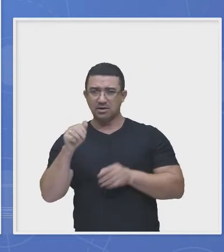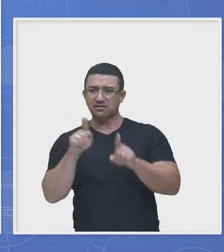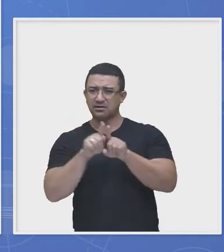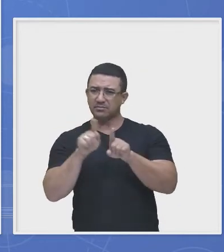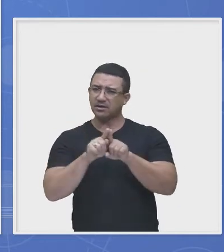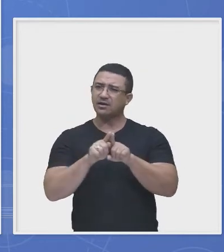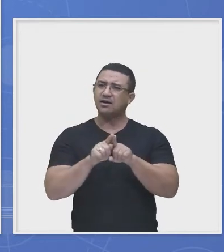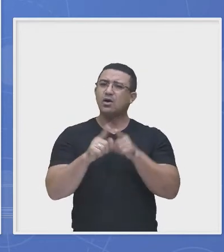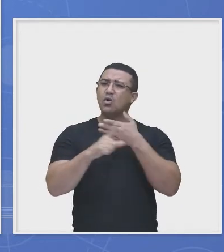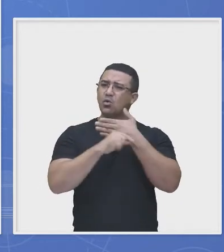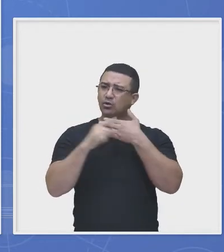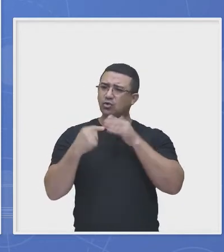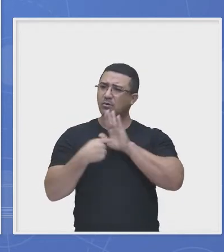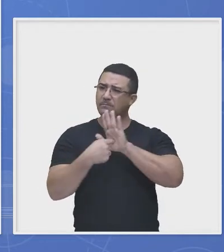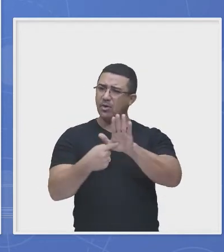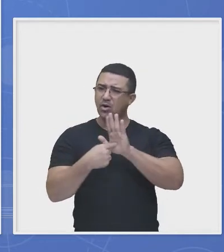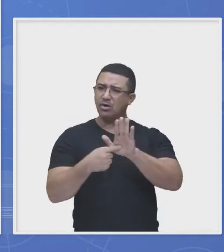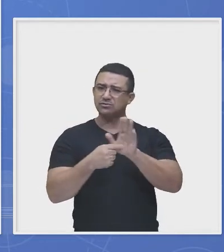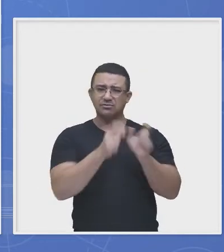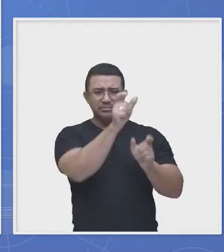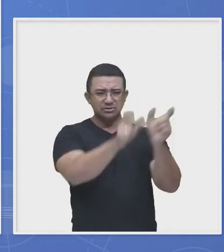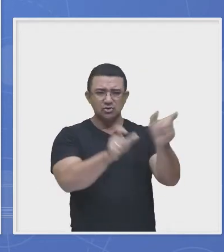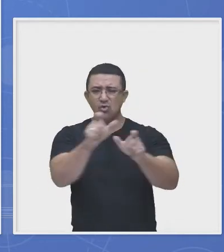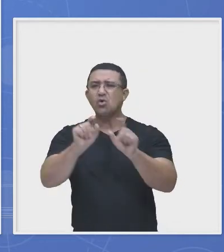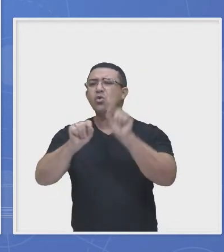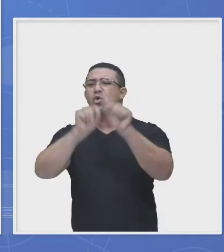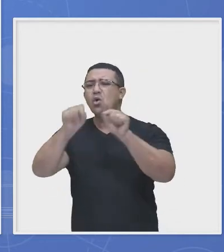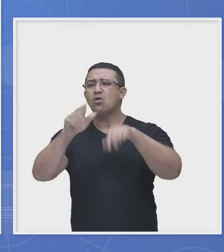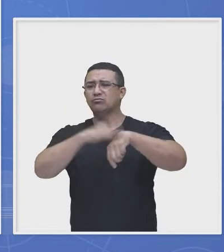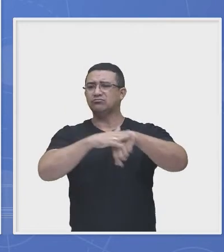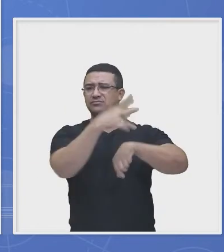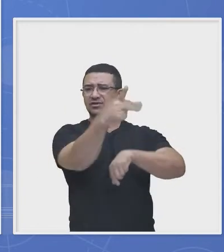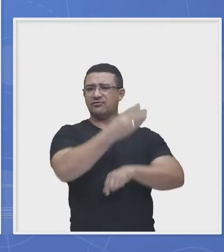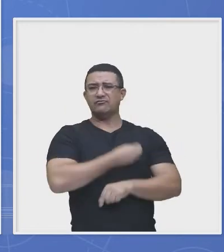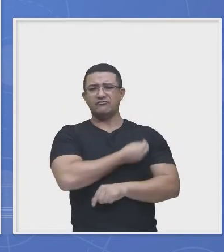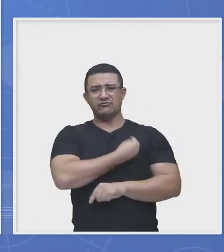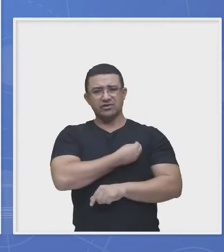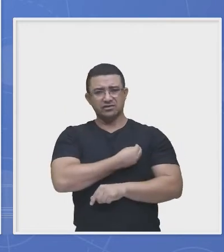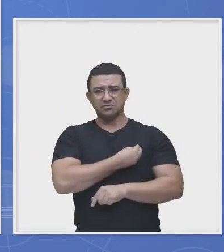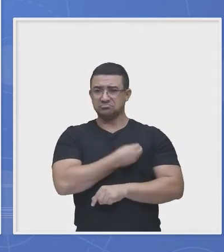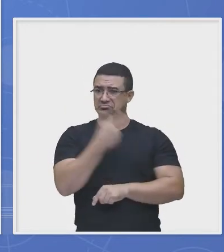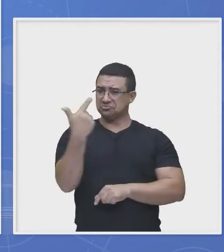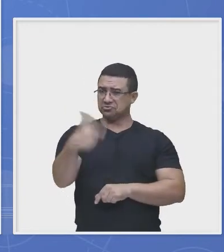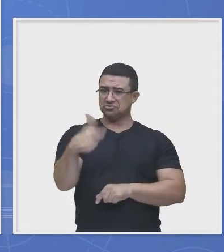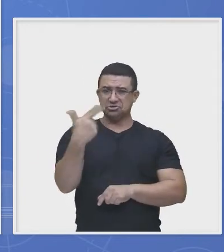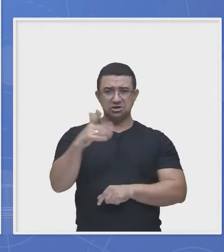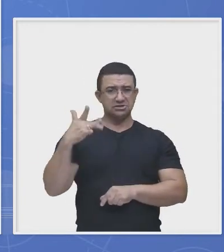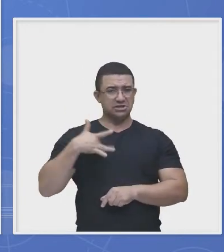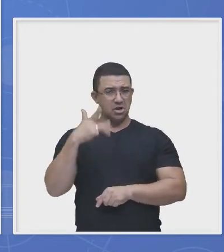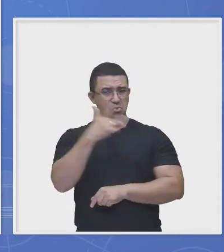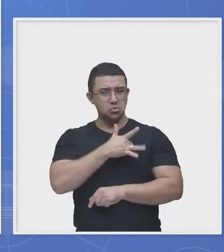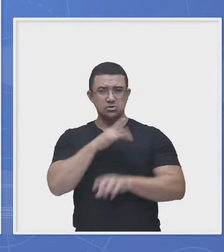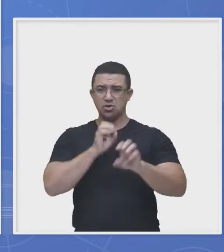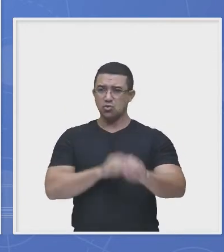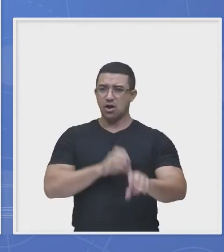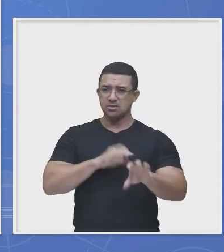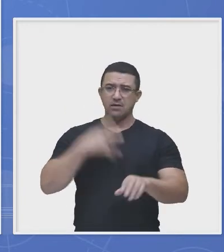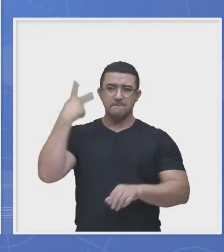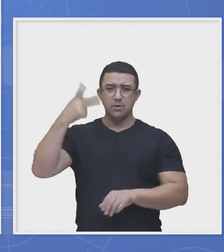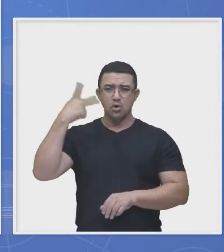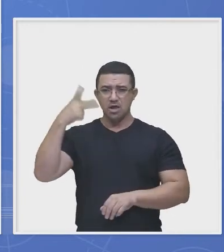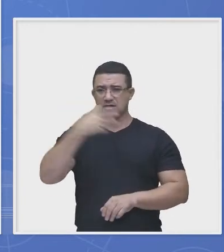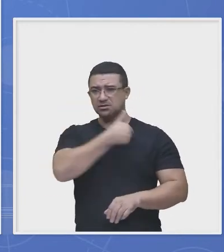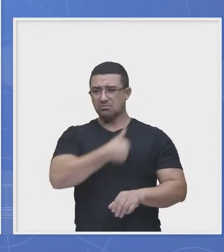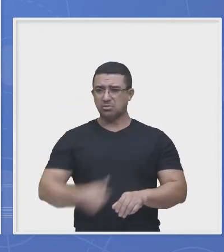né? Pessoas que estão em situação de pobreza, que não têm acesso básico à saúde, educação, a políticas públicas,